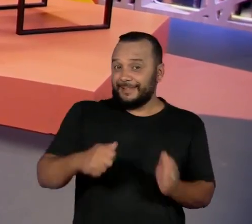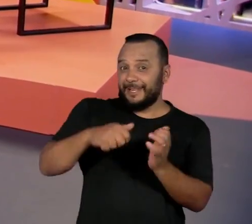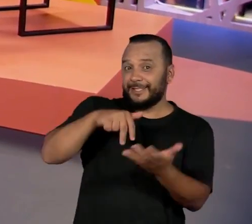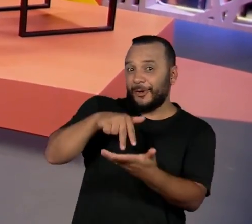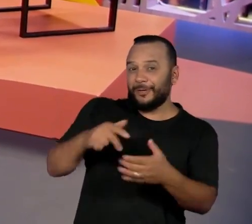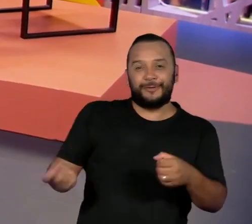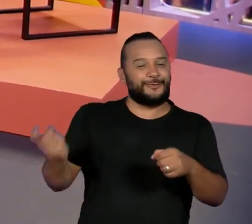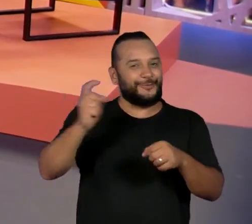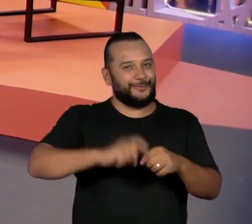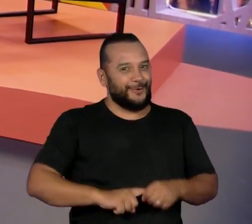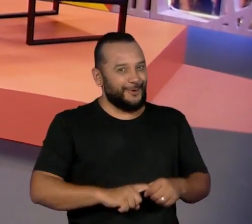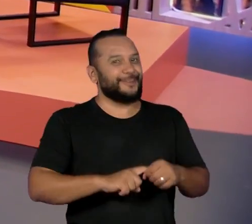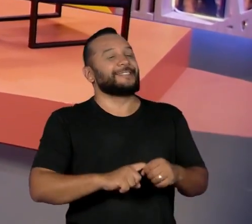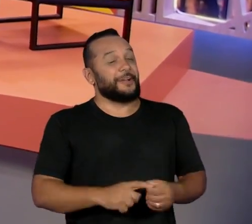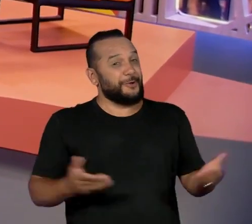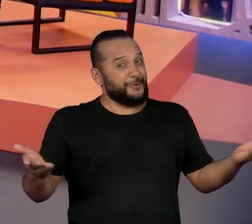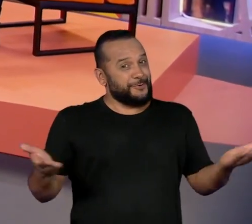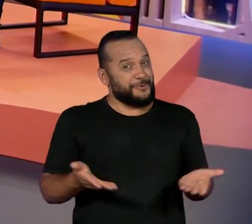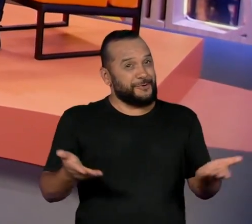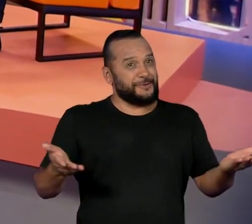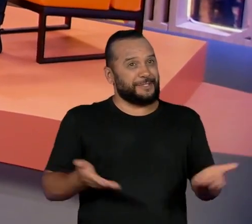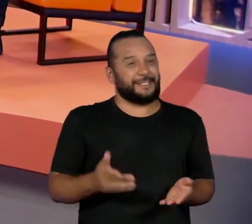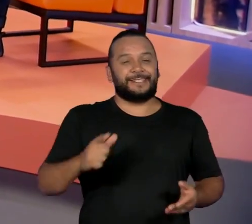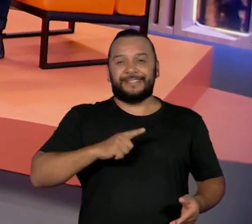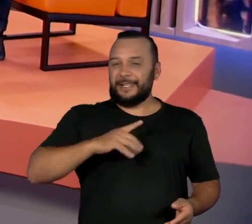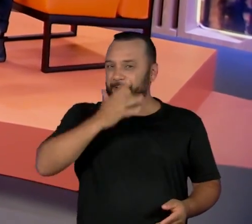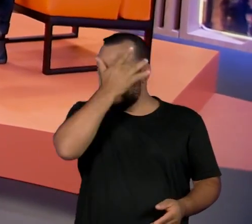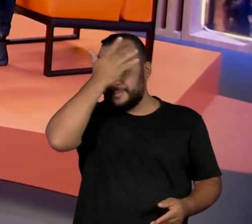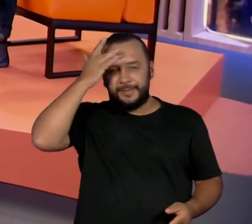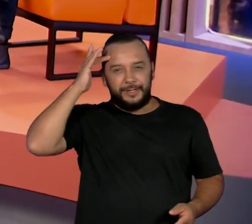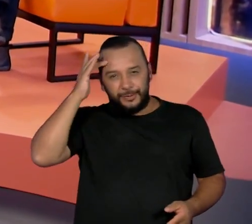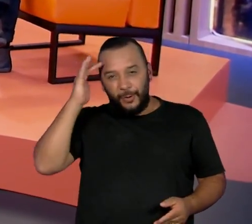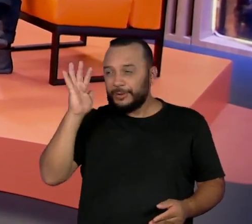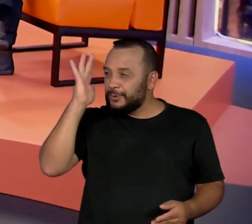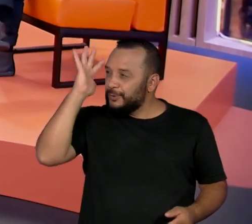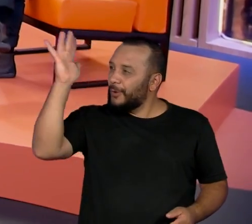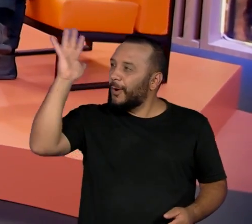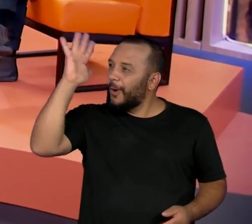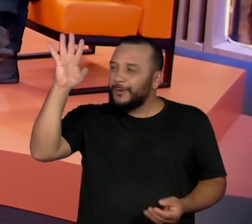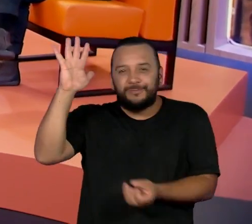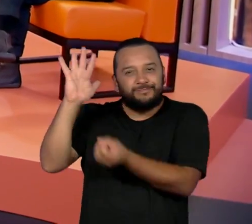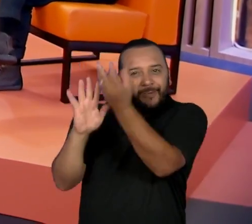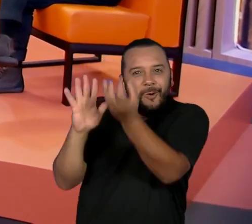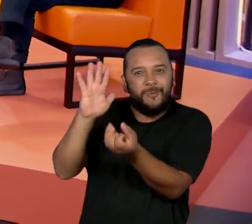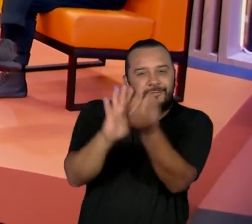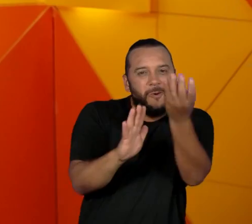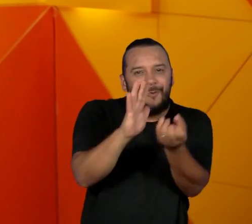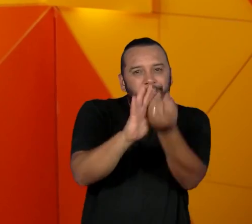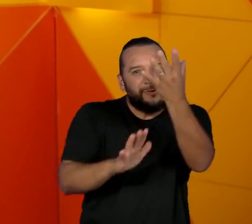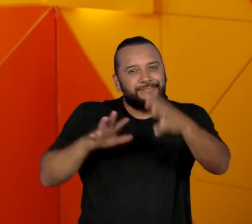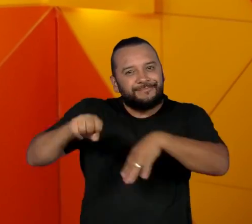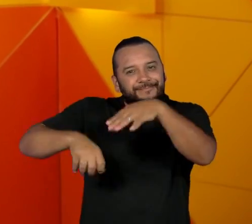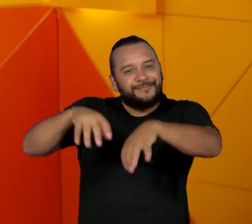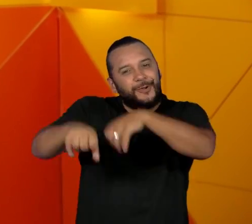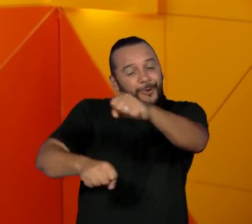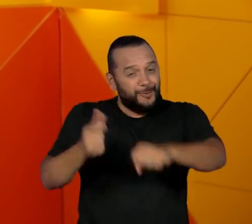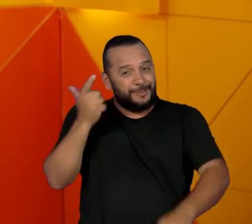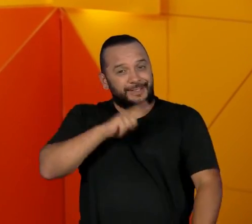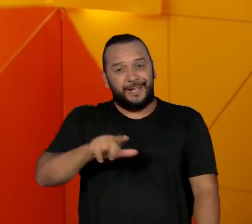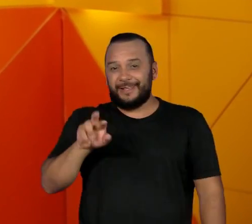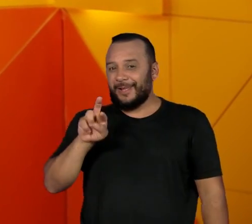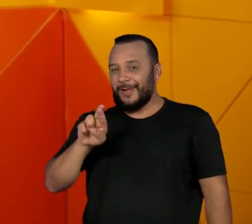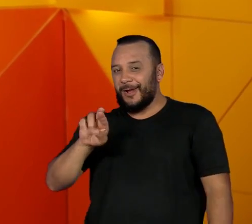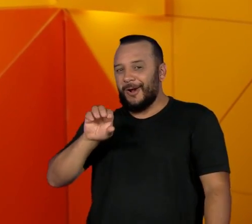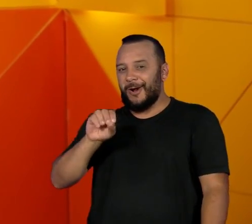Estação Livre de volta e hoje a gente está mostrando gente que realiza os seus sonhos aqui no programa. Robson de